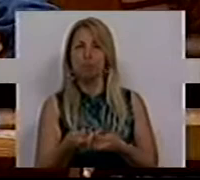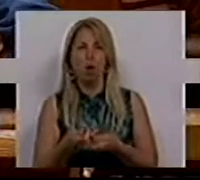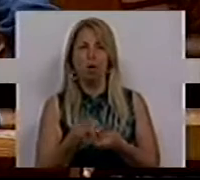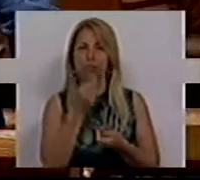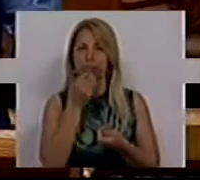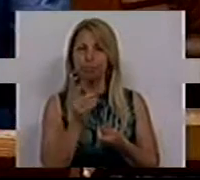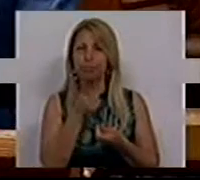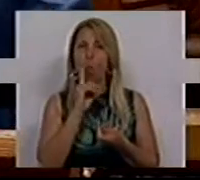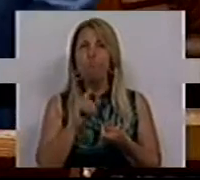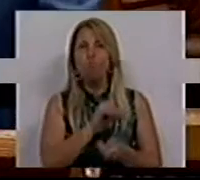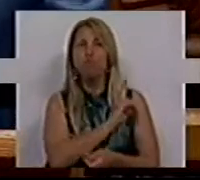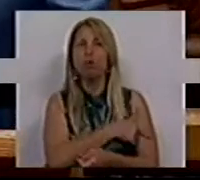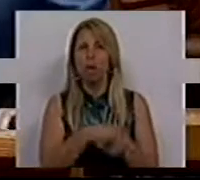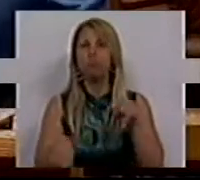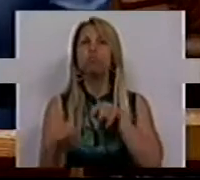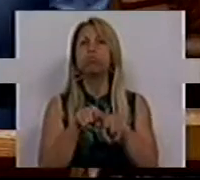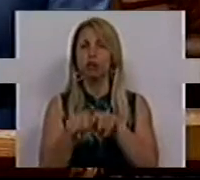poder político.